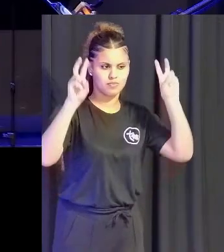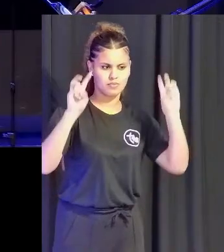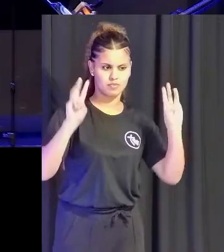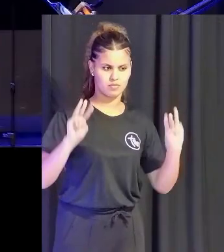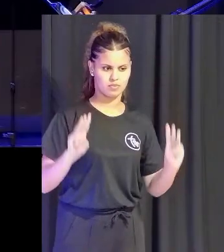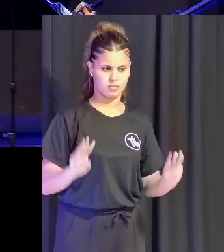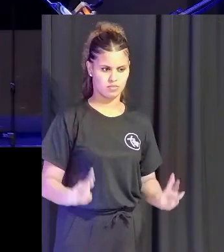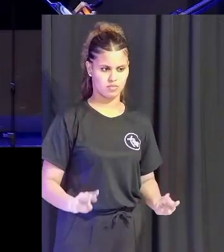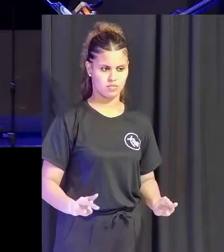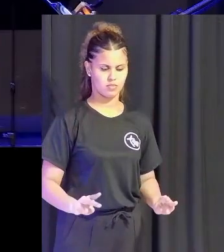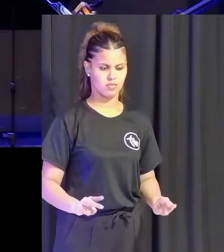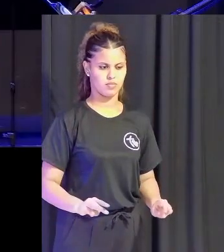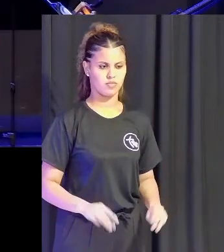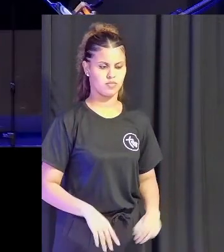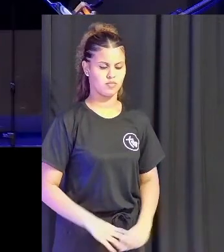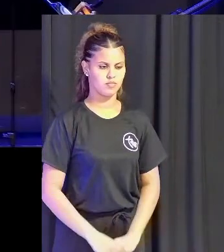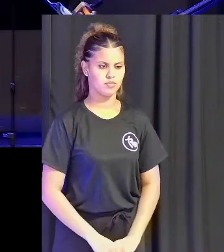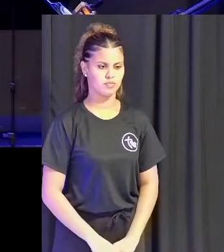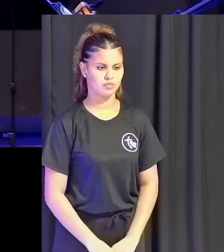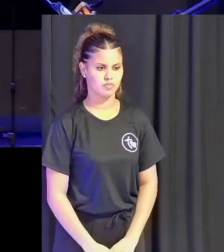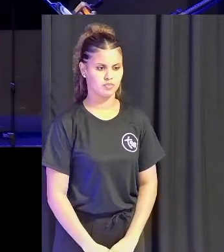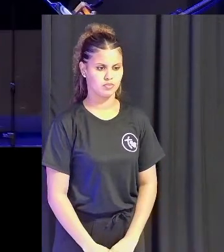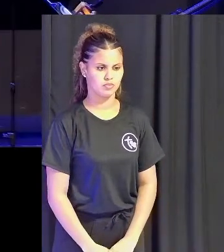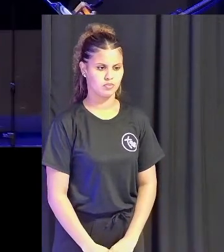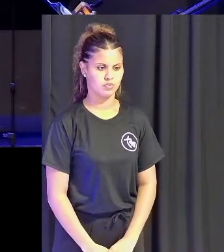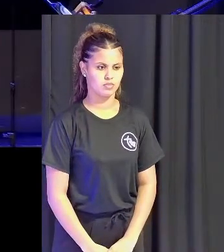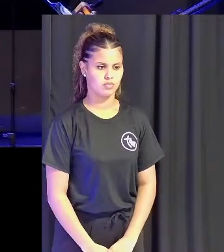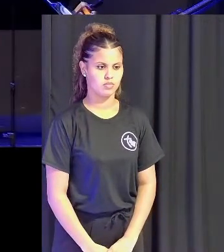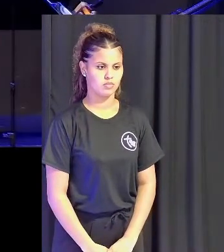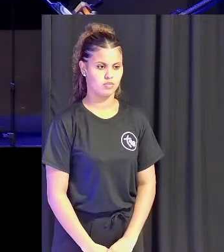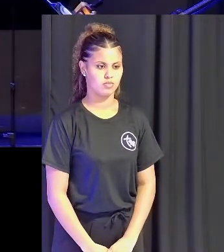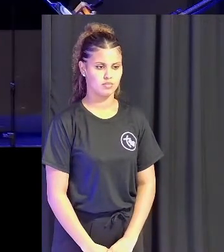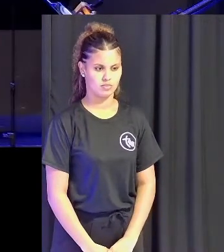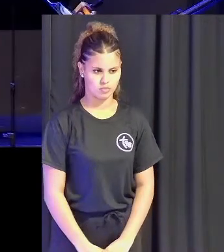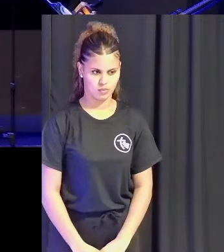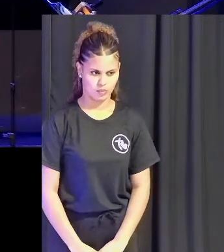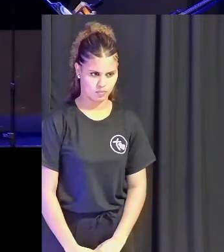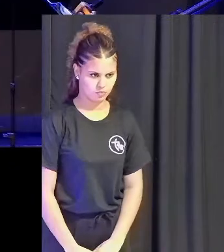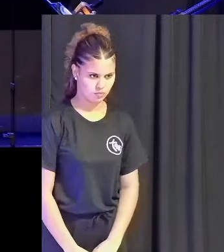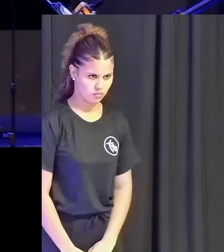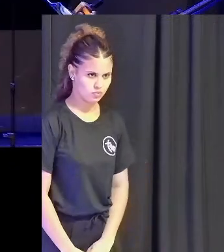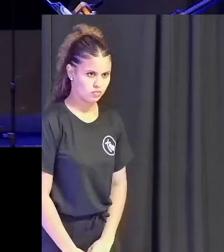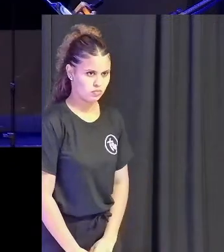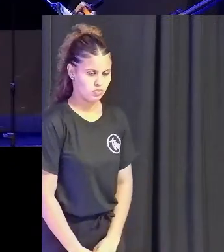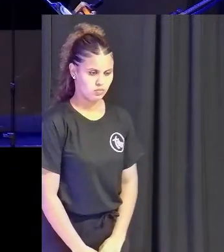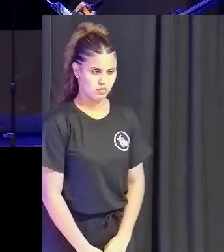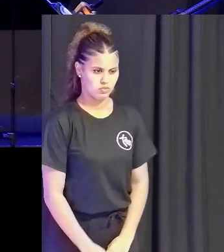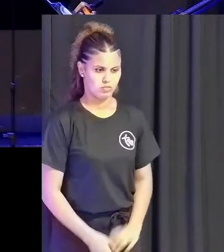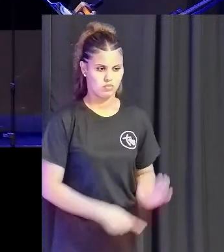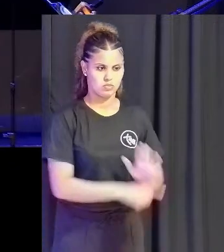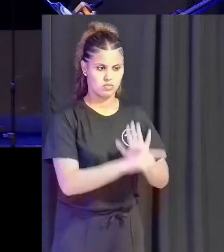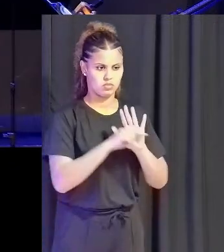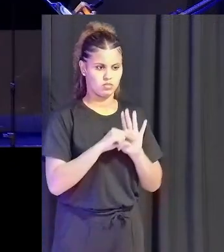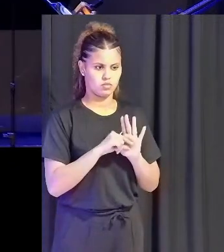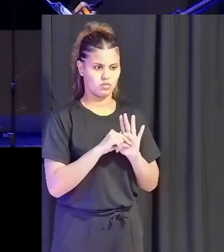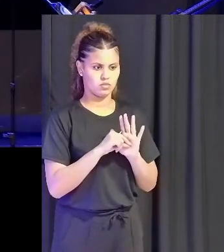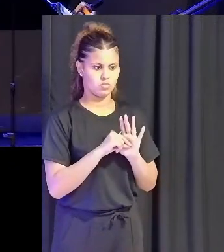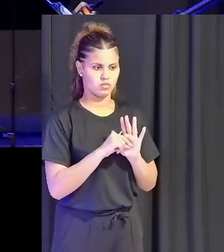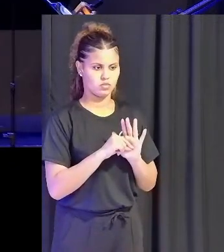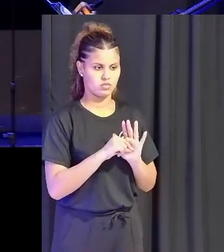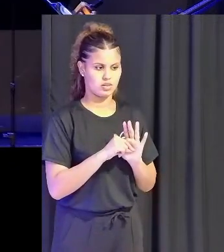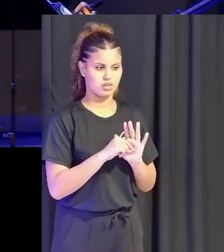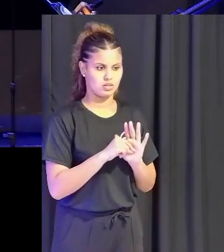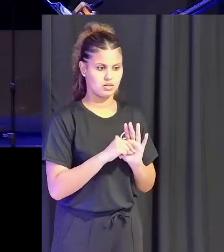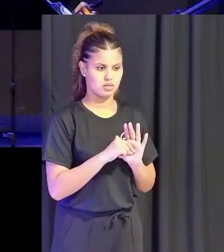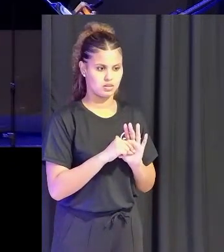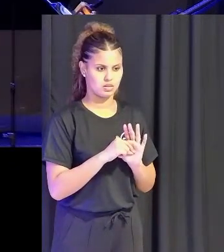referência a Êxodo 32, 6, o bezerro de ouro, que vocês conhecem essa história, como eles se